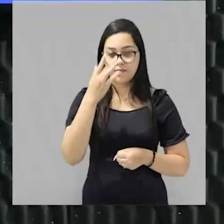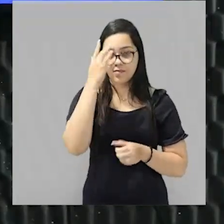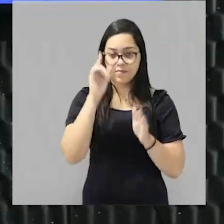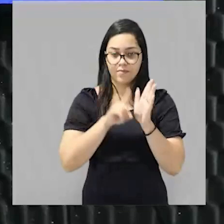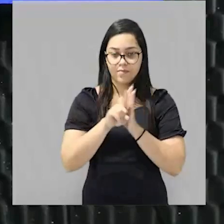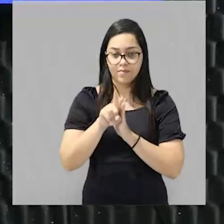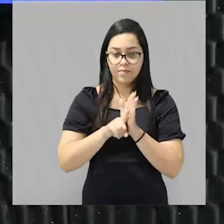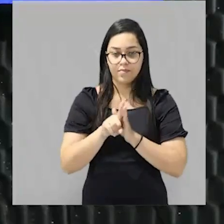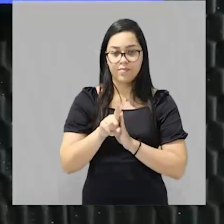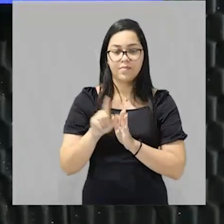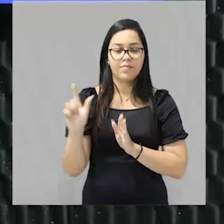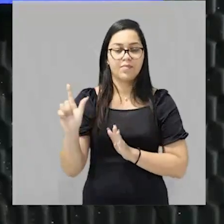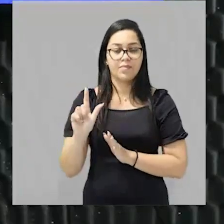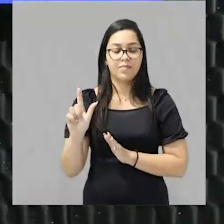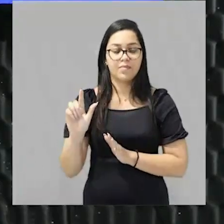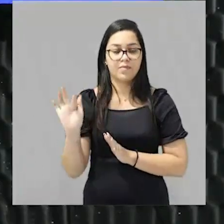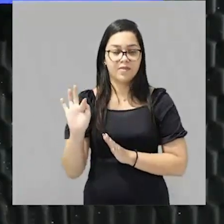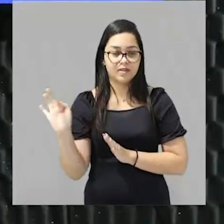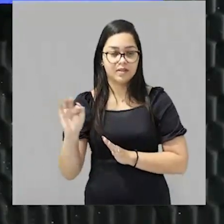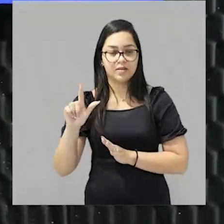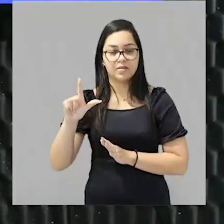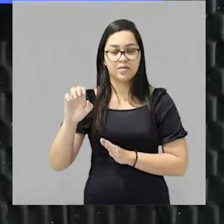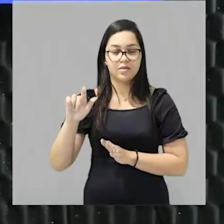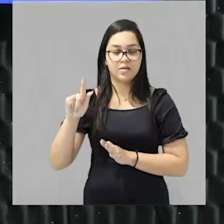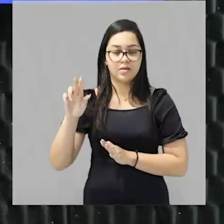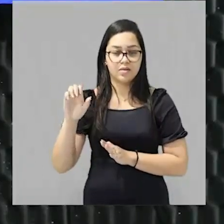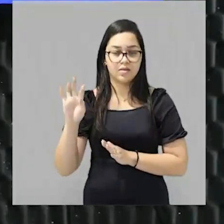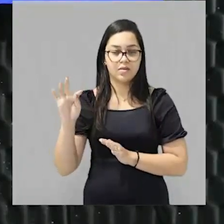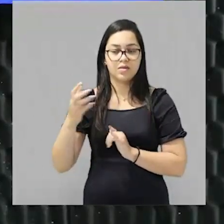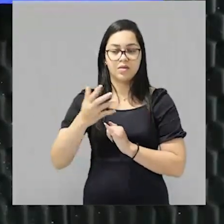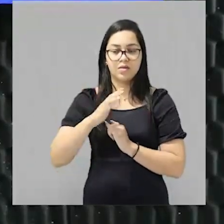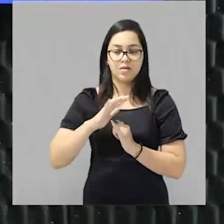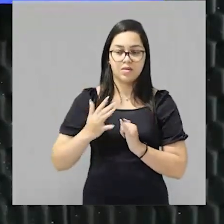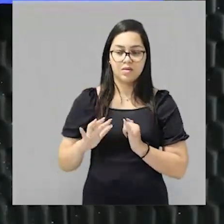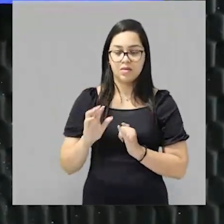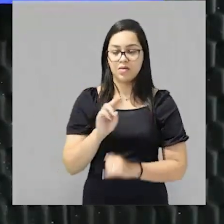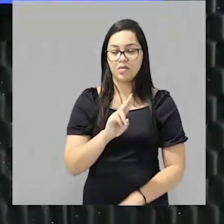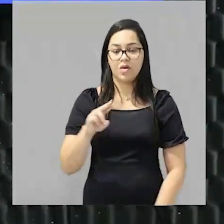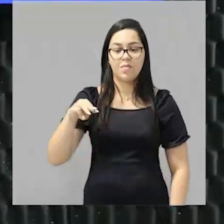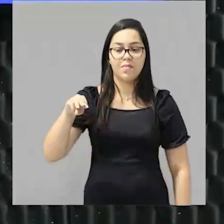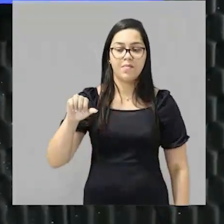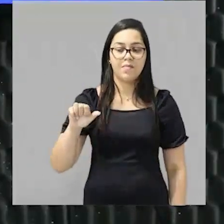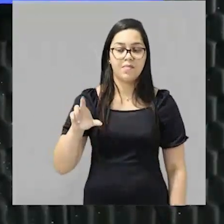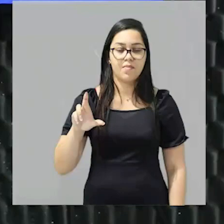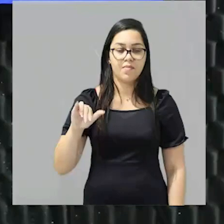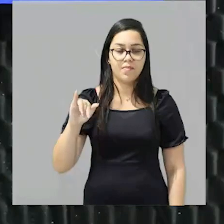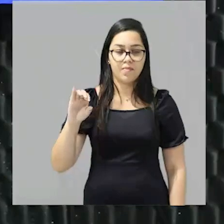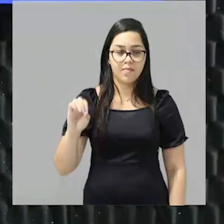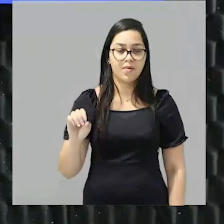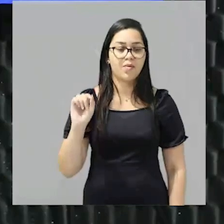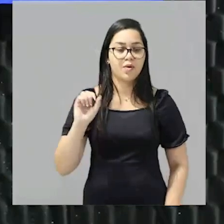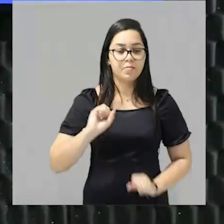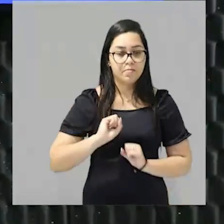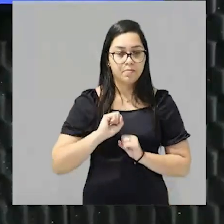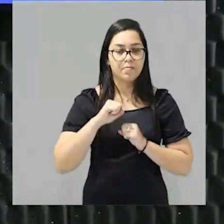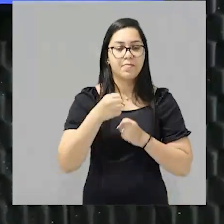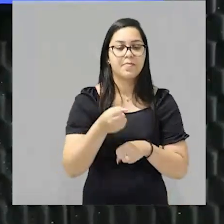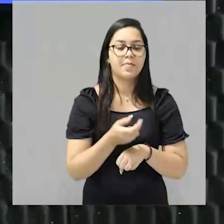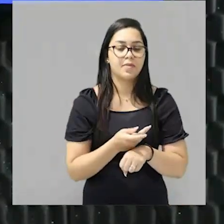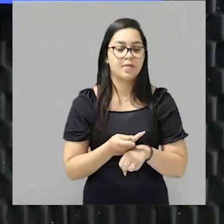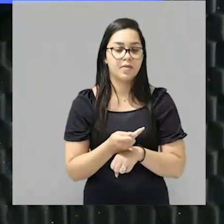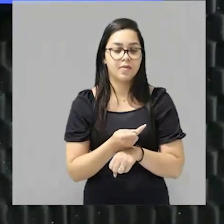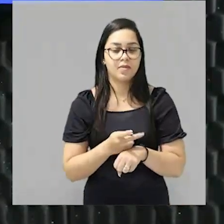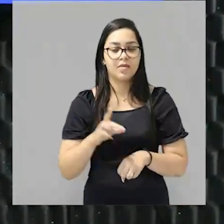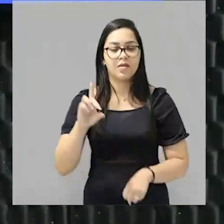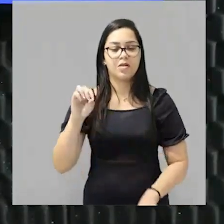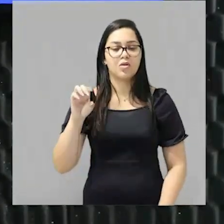francês Leguat, que passou vários meses na ilha Maurício, empenhou-se na